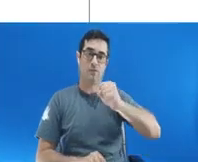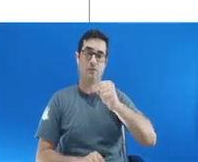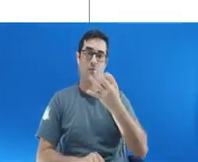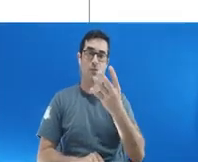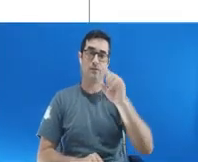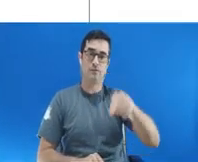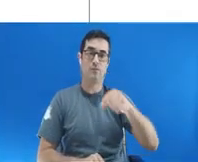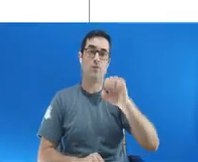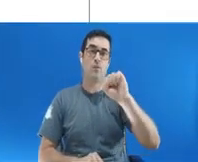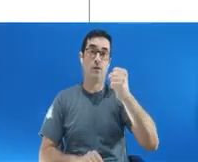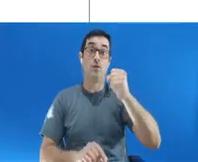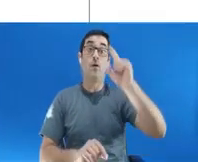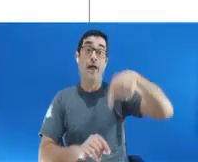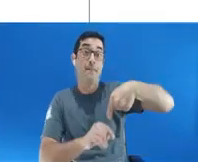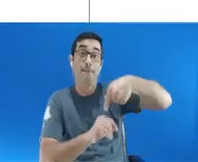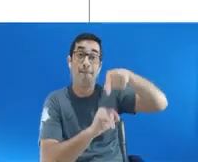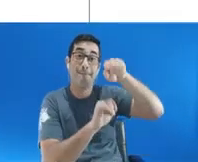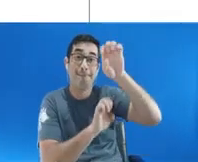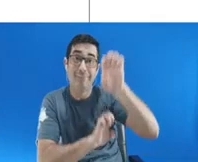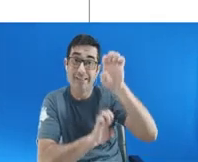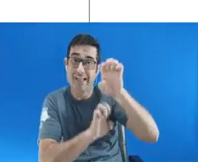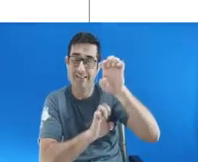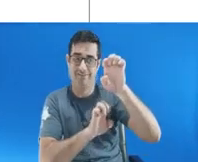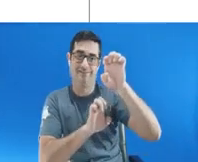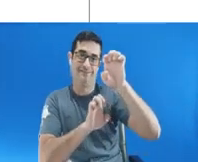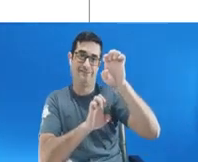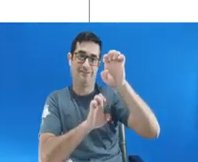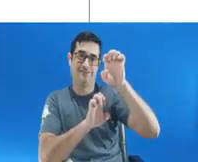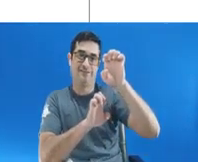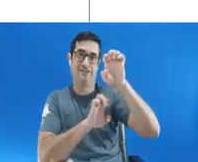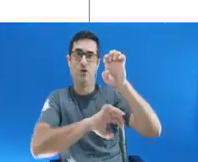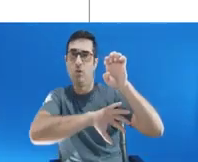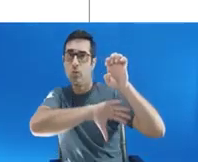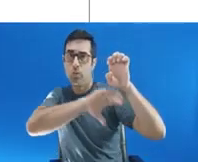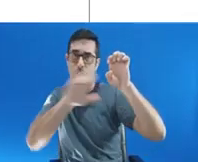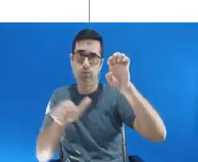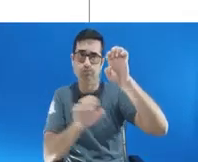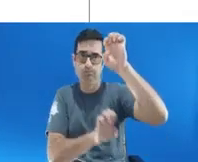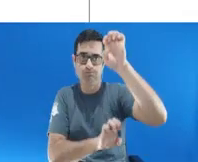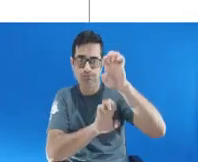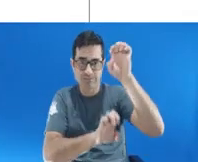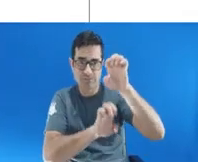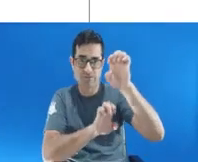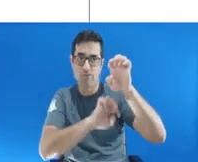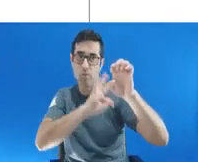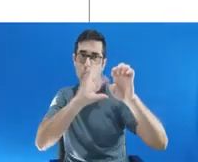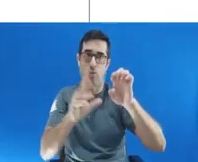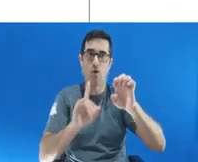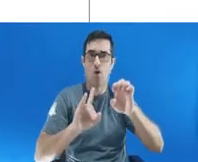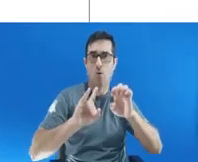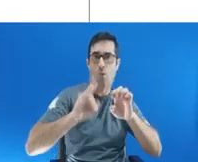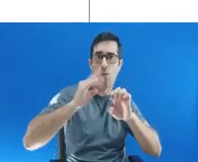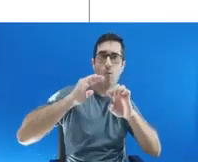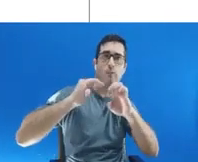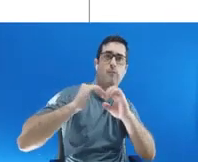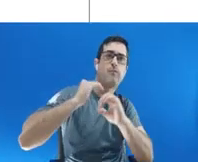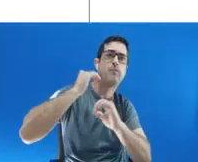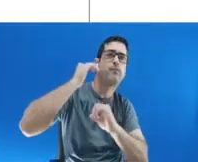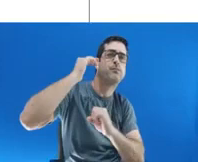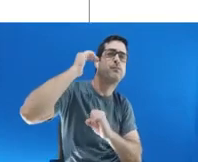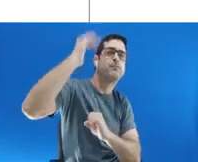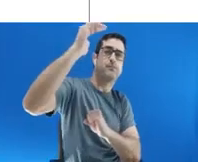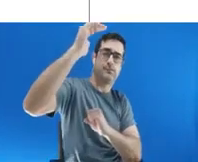uma blindagem para esse elétron que está no último nível, né, desse